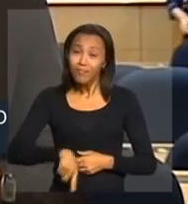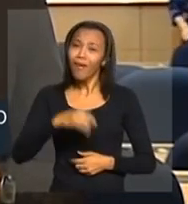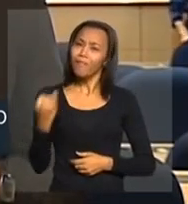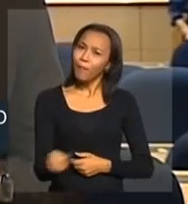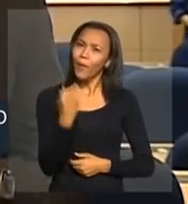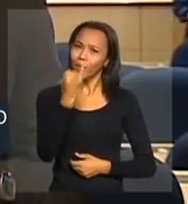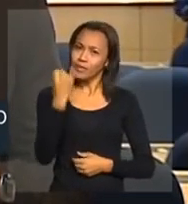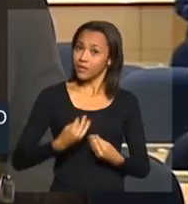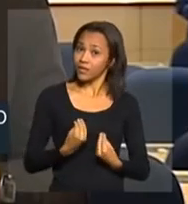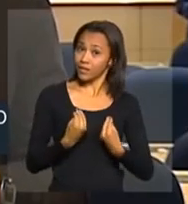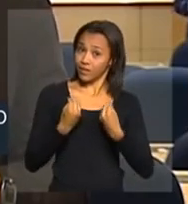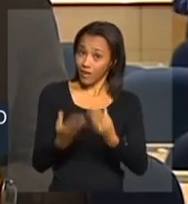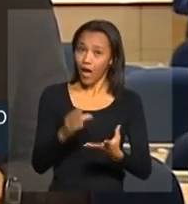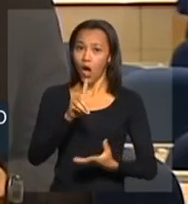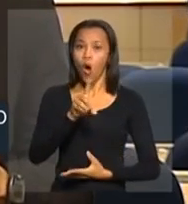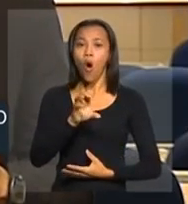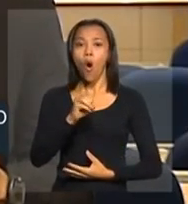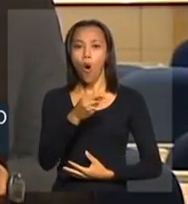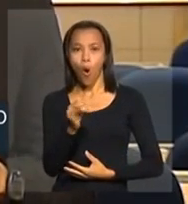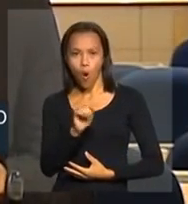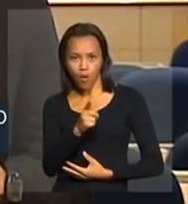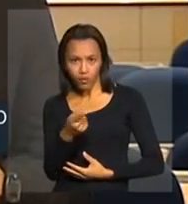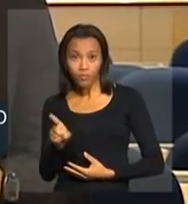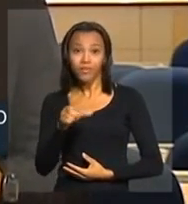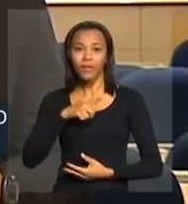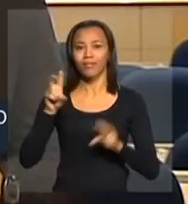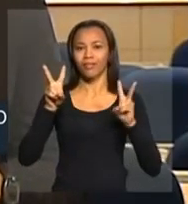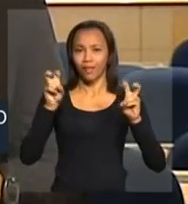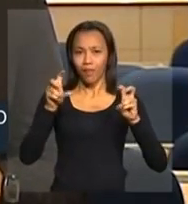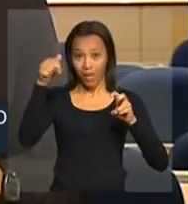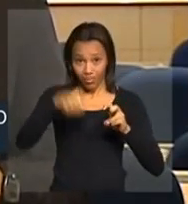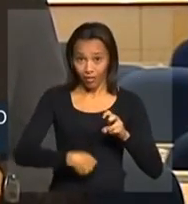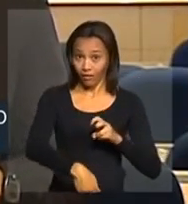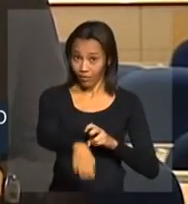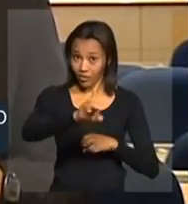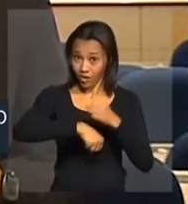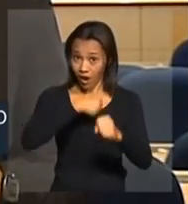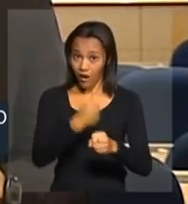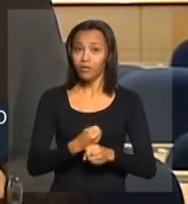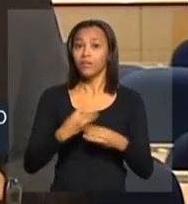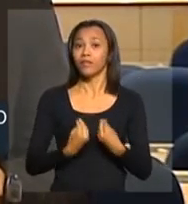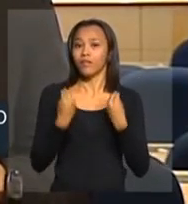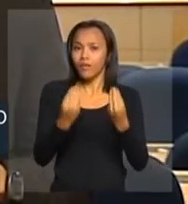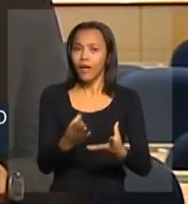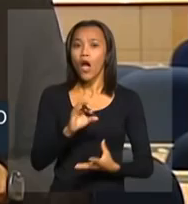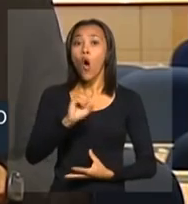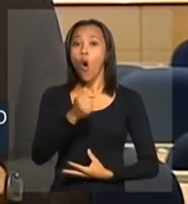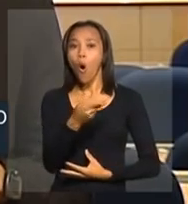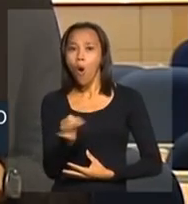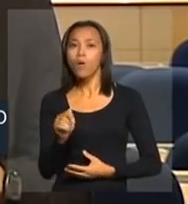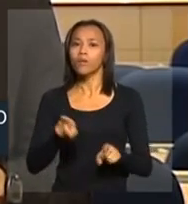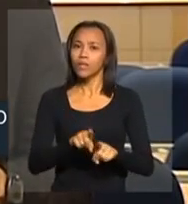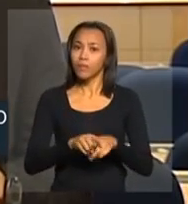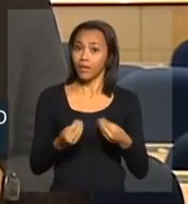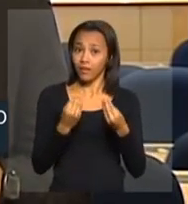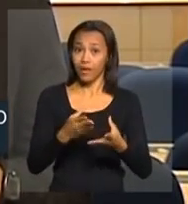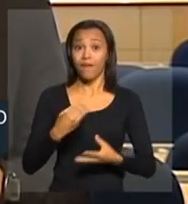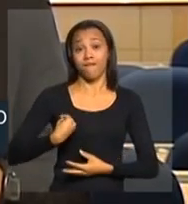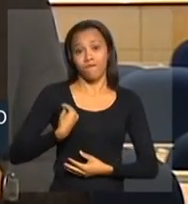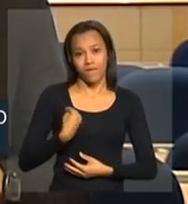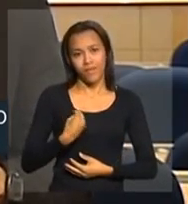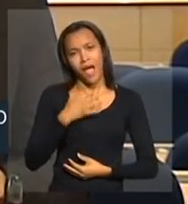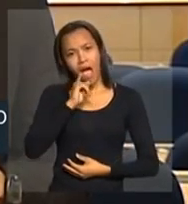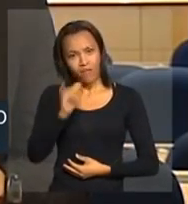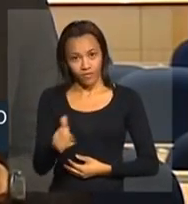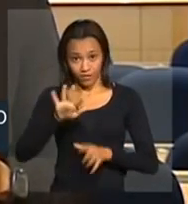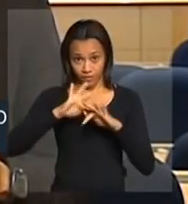importância da doação de órgãos, ela tem como tema, neste ano, seja um doador de órgãos, seja um doador de vidas, avise